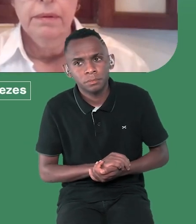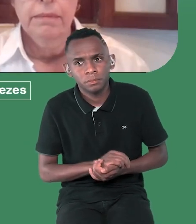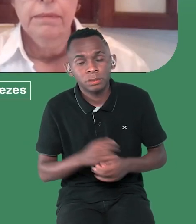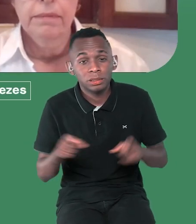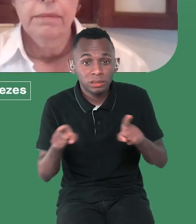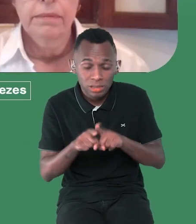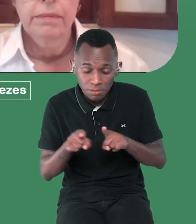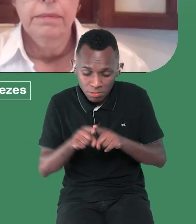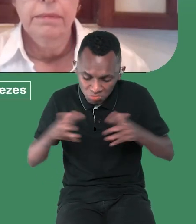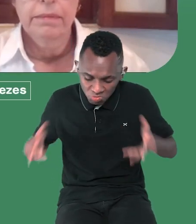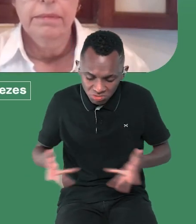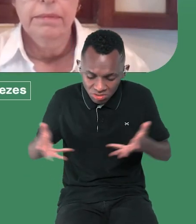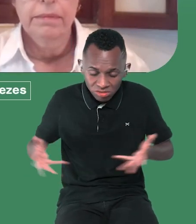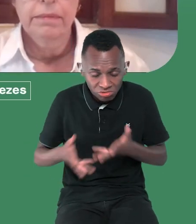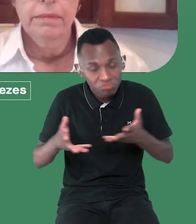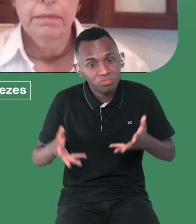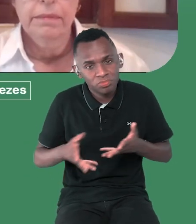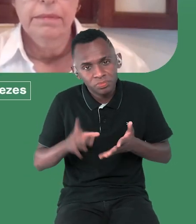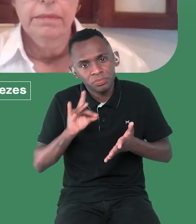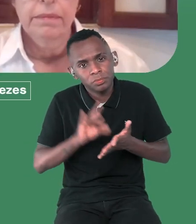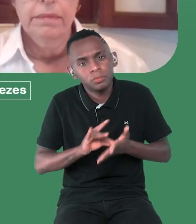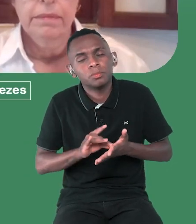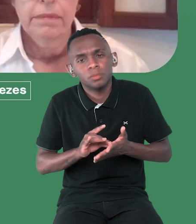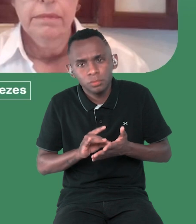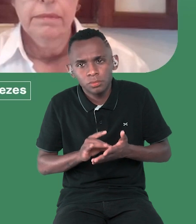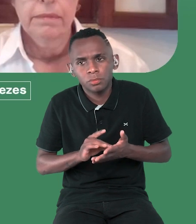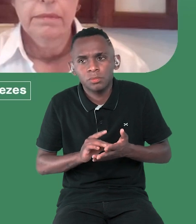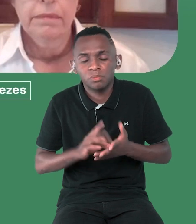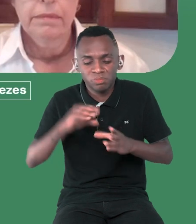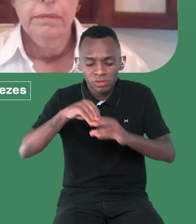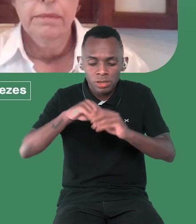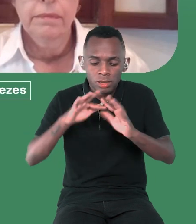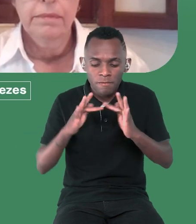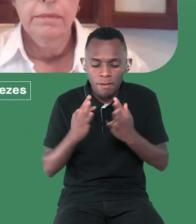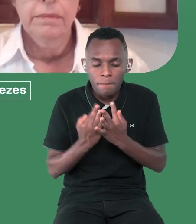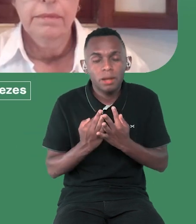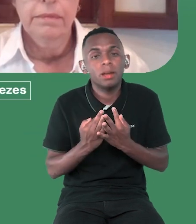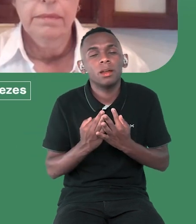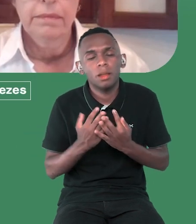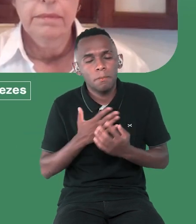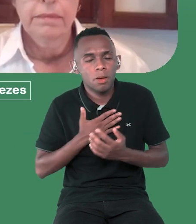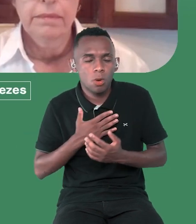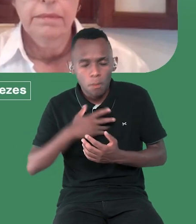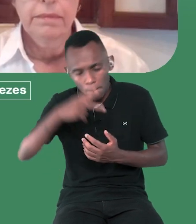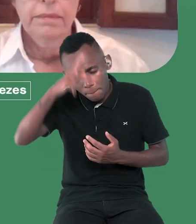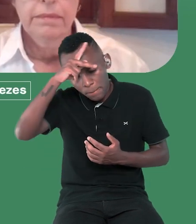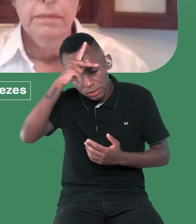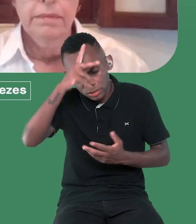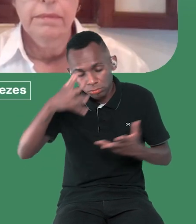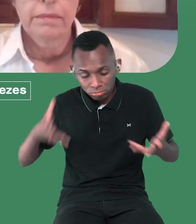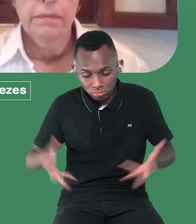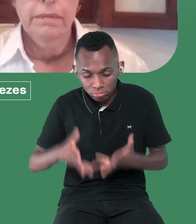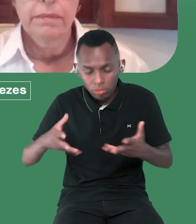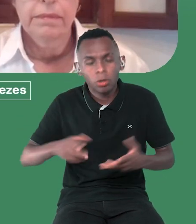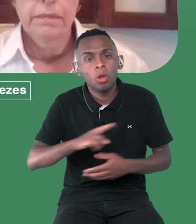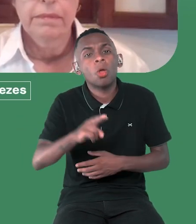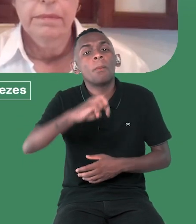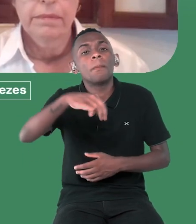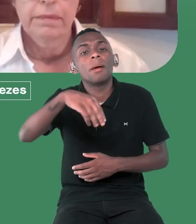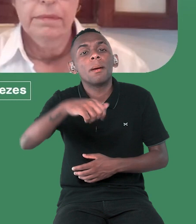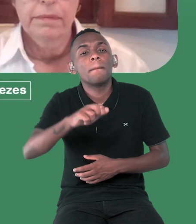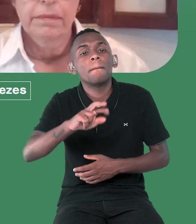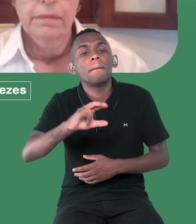tido um incentivo mesmo. Né? Eu tive incentivo na família, esse meu padrinho, Márcio, né, meu